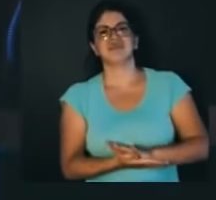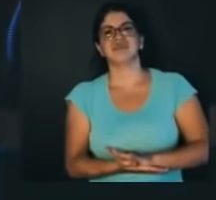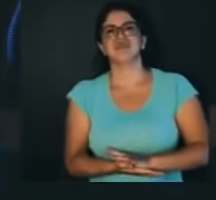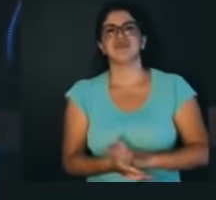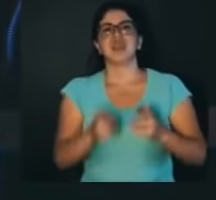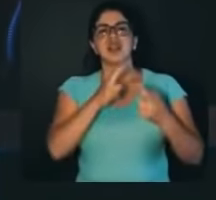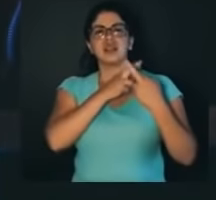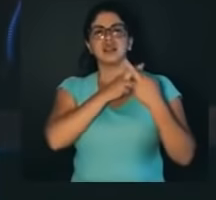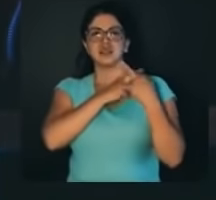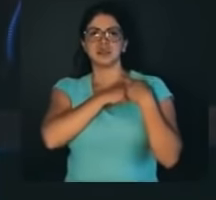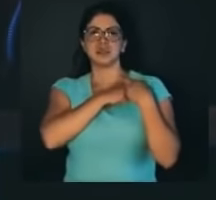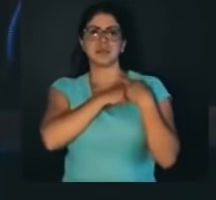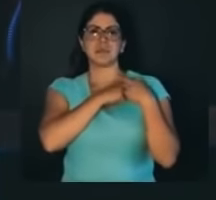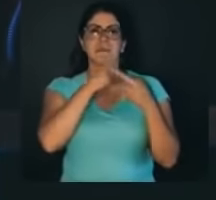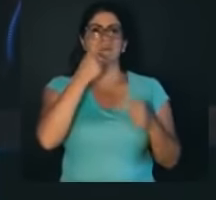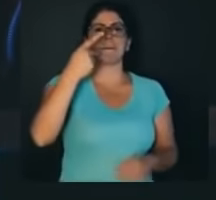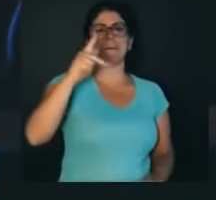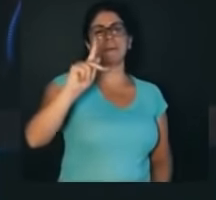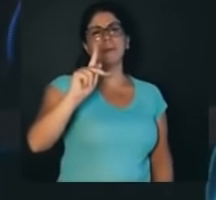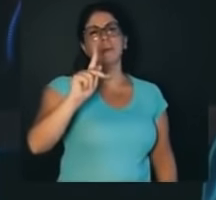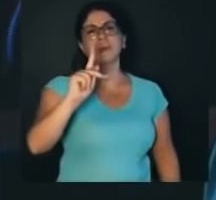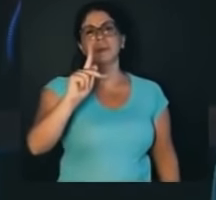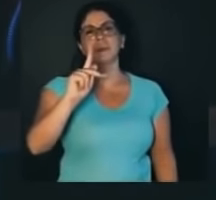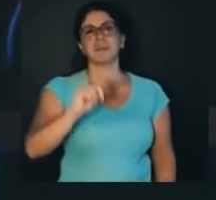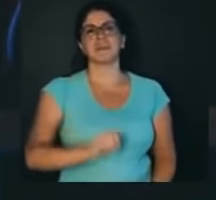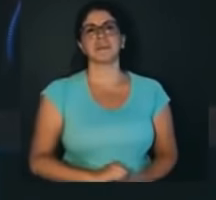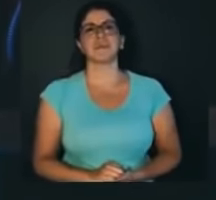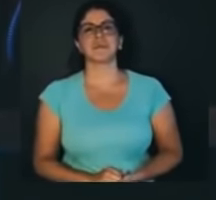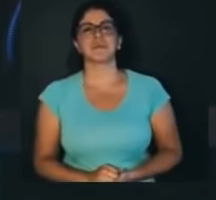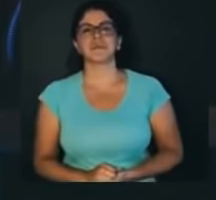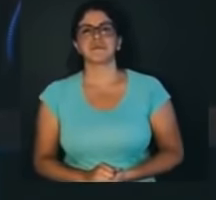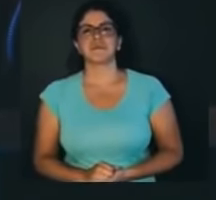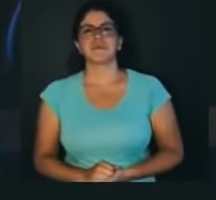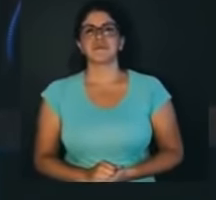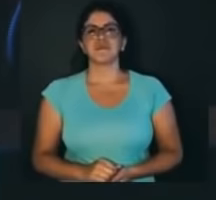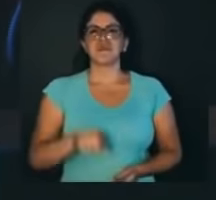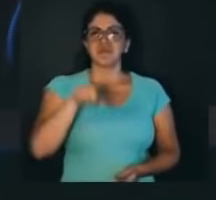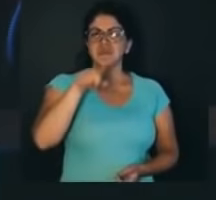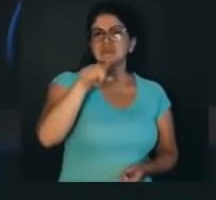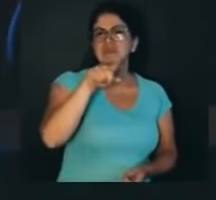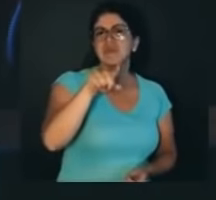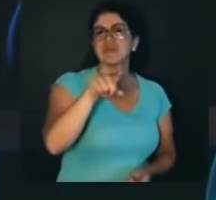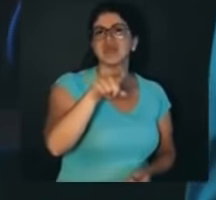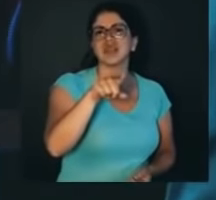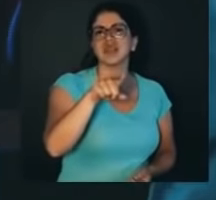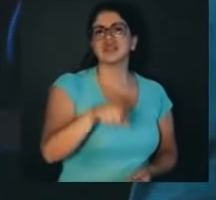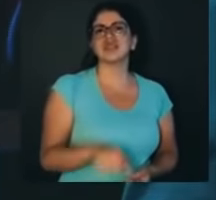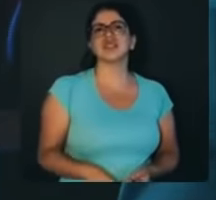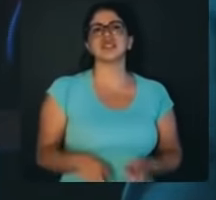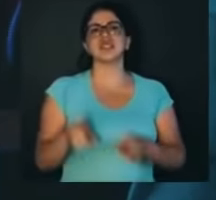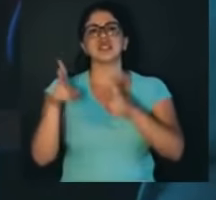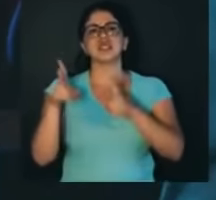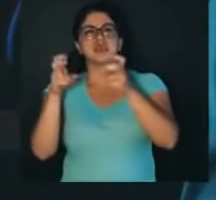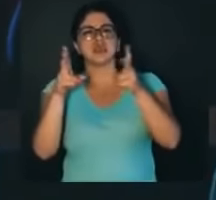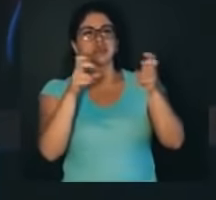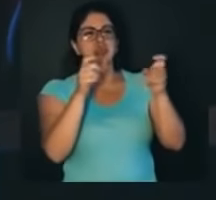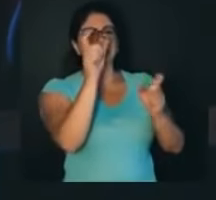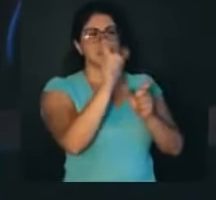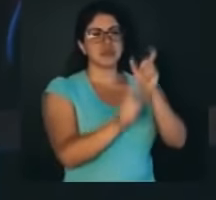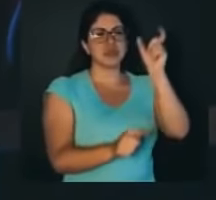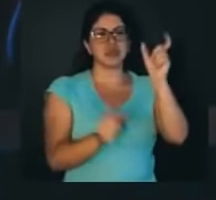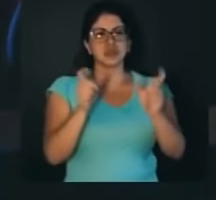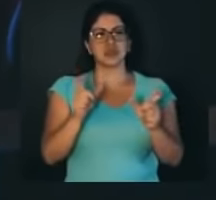E você, que tem sido alvo de palavras de maldição, de palavras não